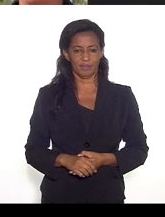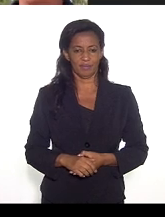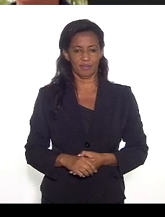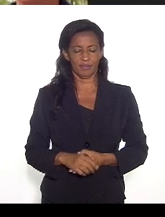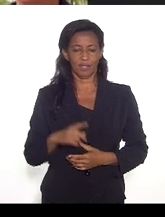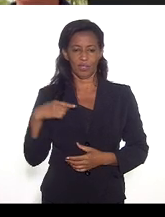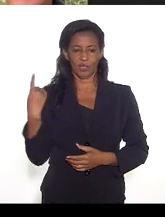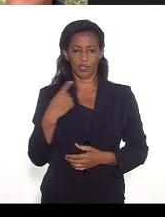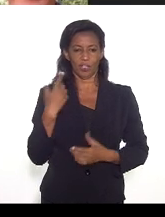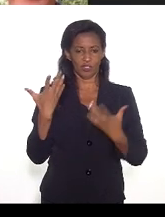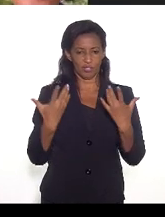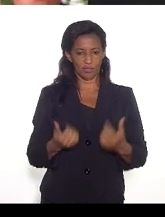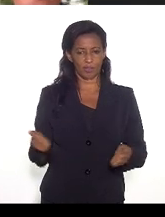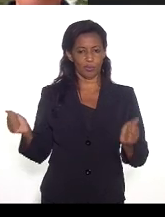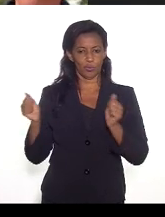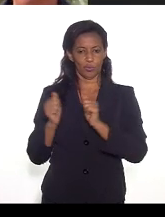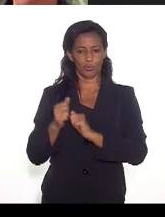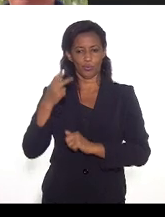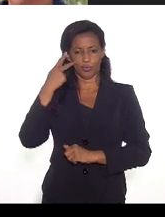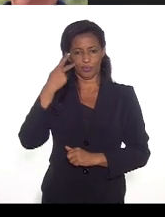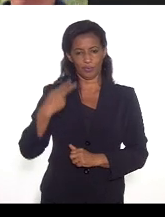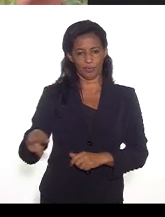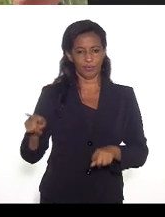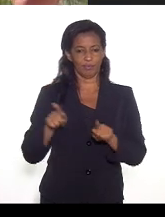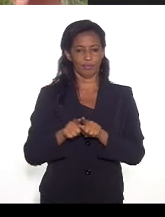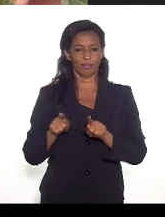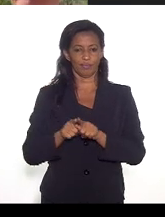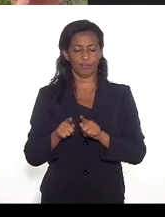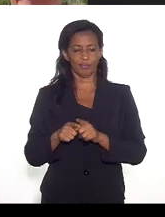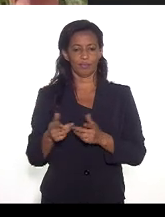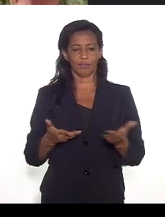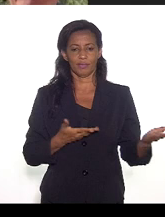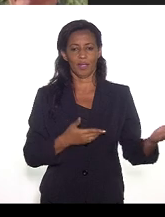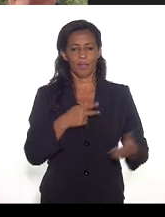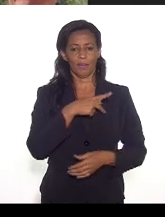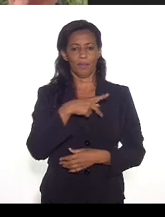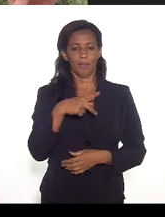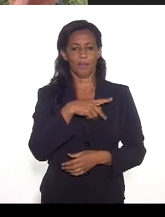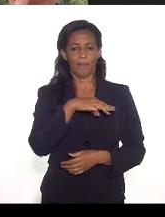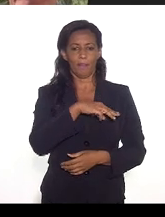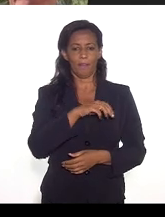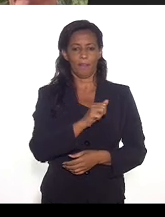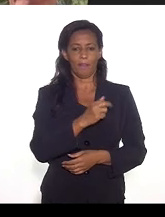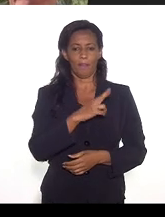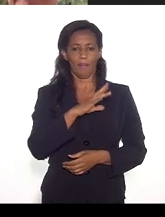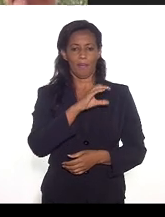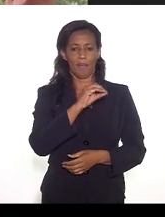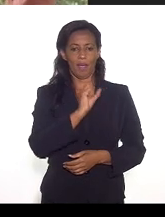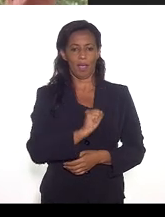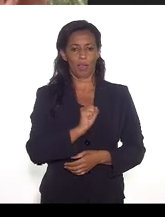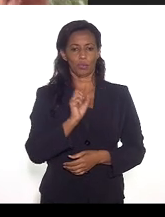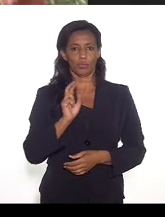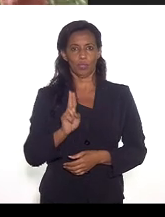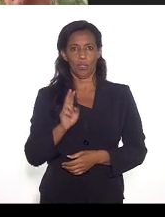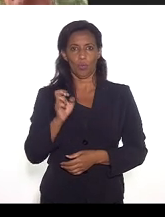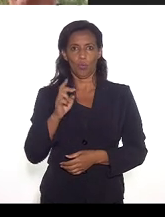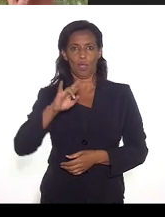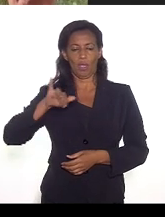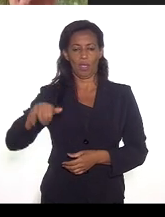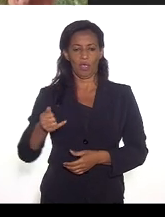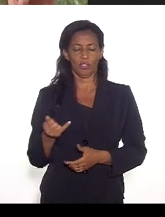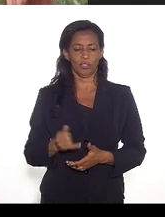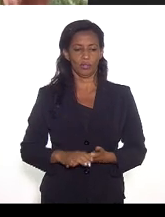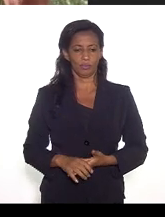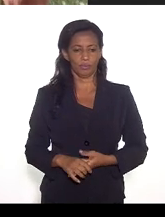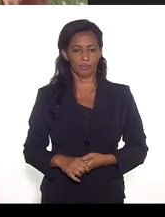nós vamos lá também. Passar aqui a palavra para o professor Marcos Bastos, da UERJ. Obrigada,